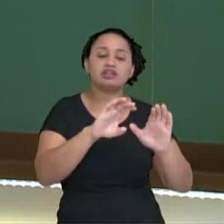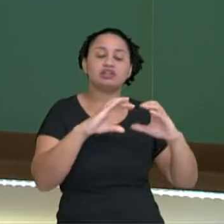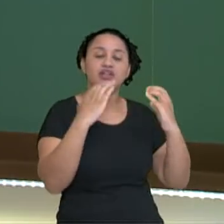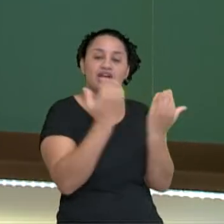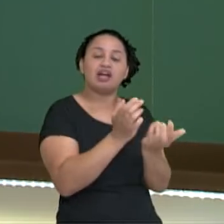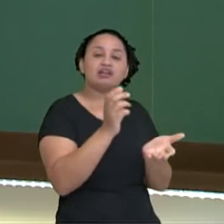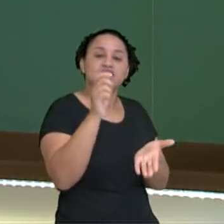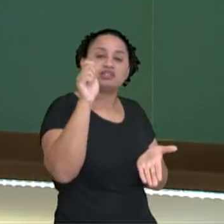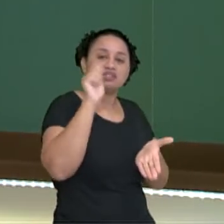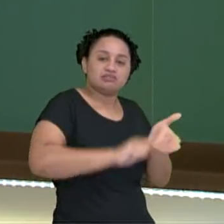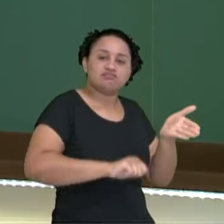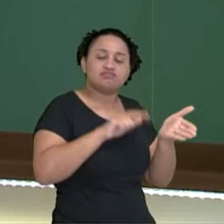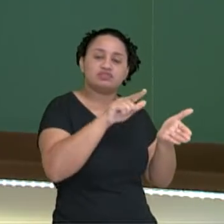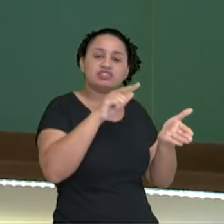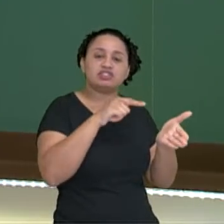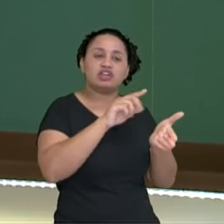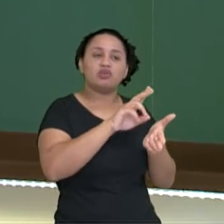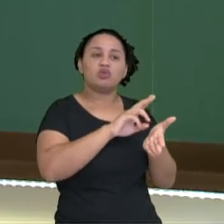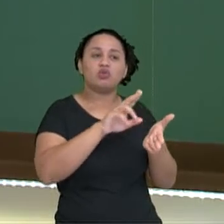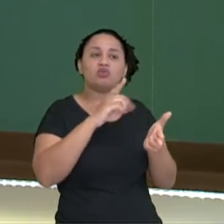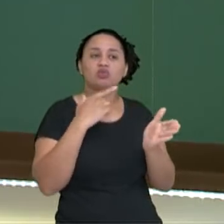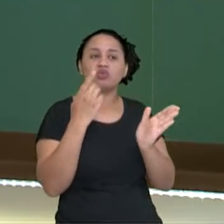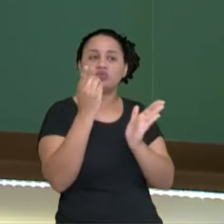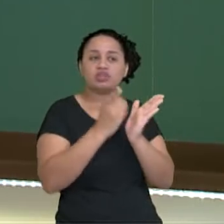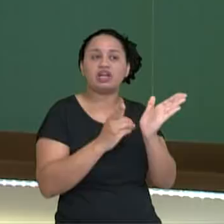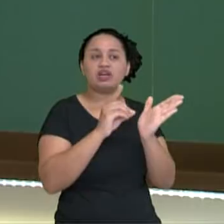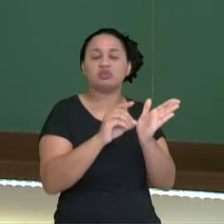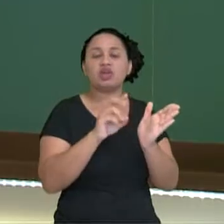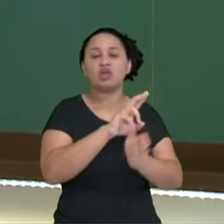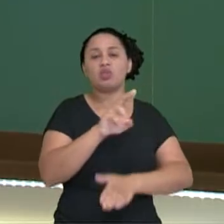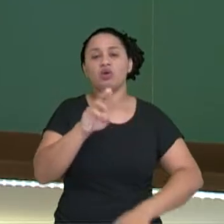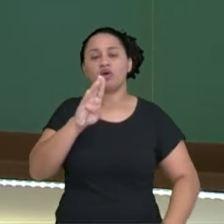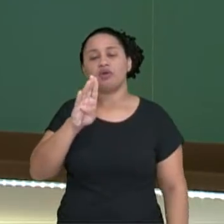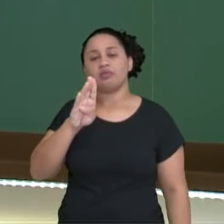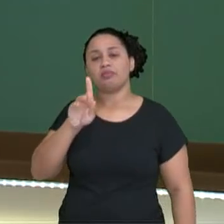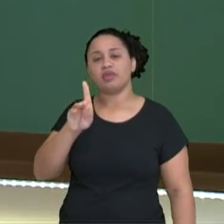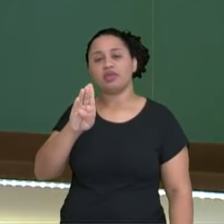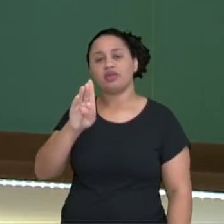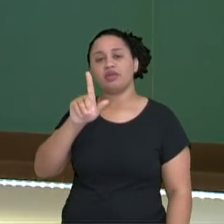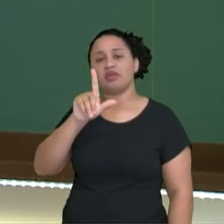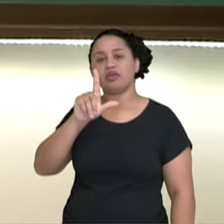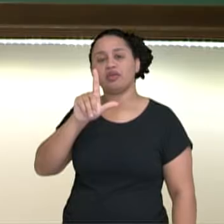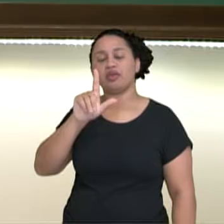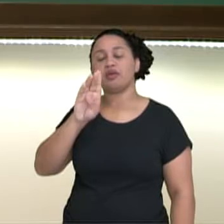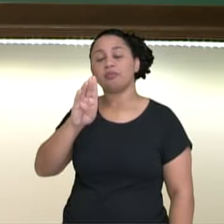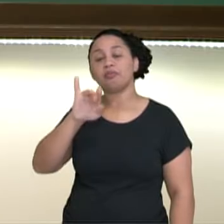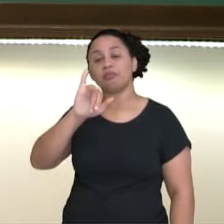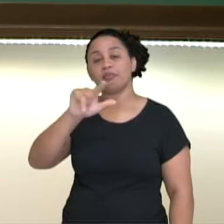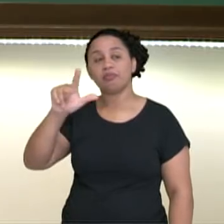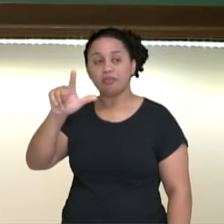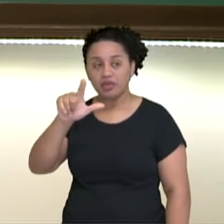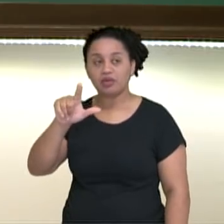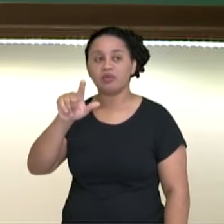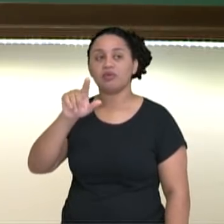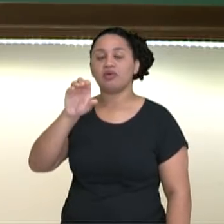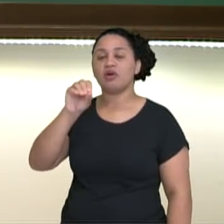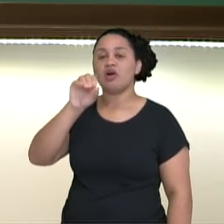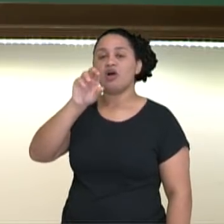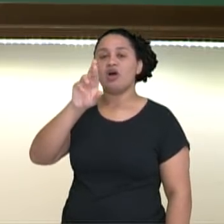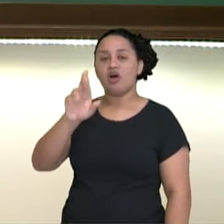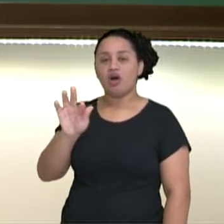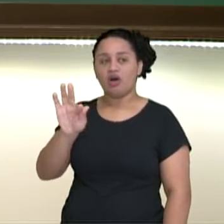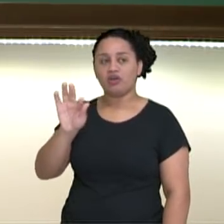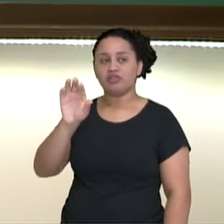a assinar o chamado Bill of Rights no ano de 1689. Mas o que era essa Bill